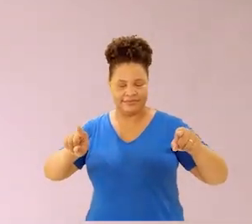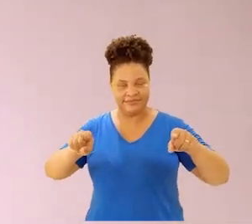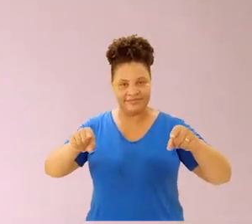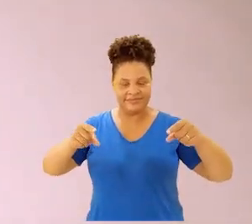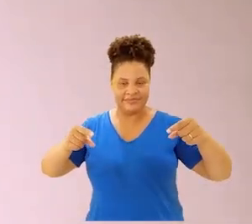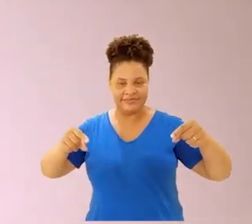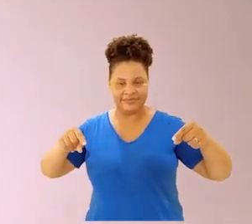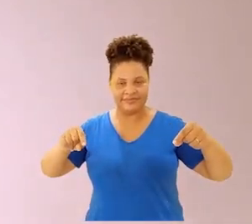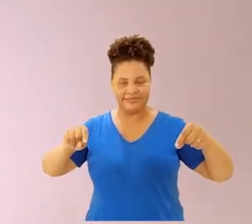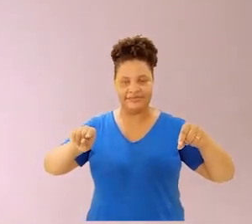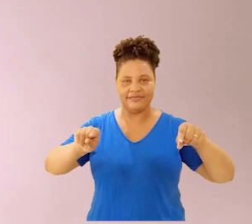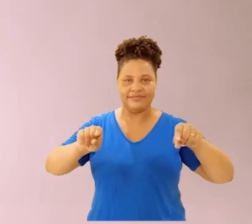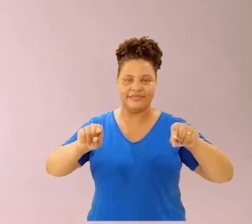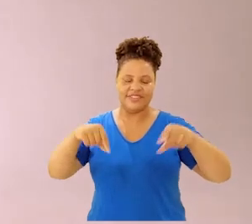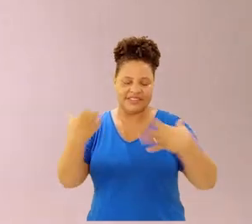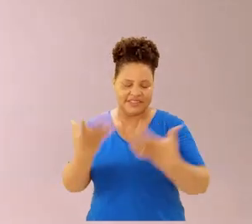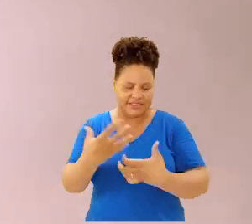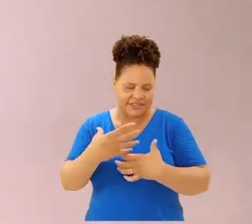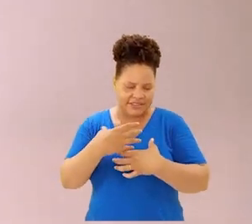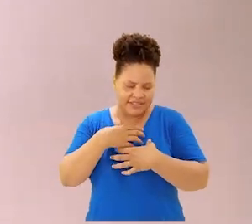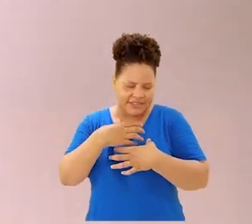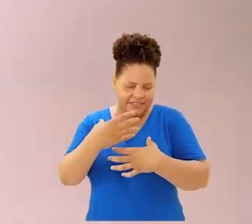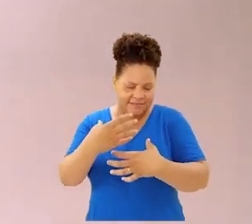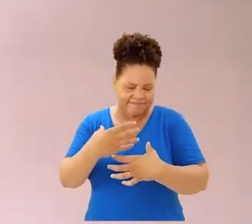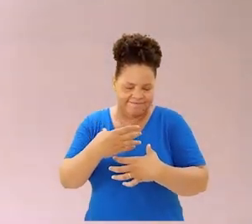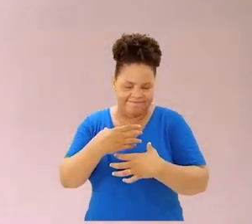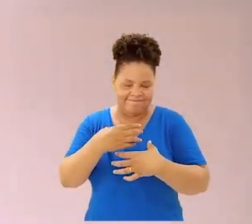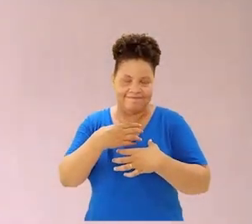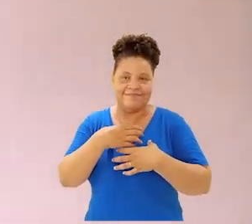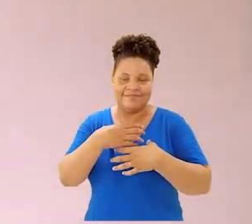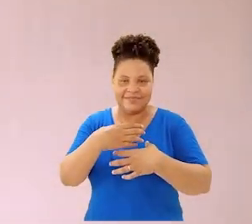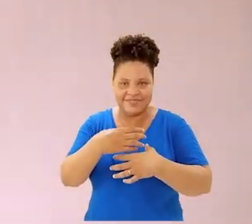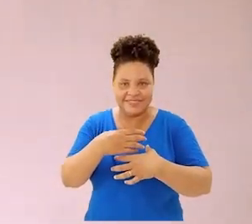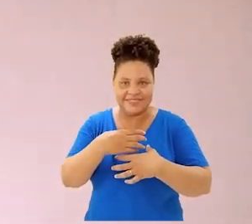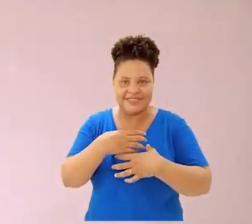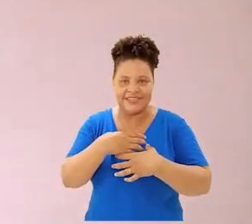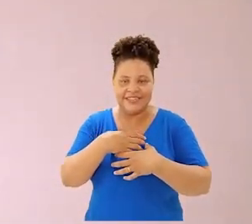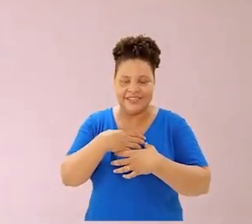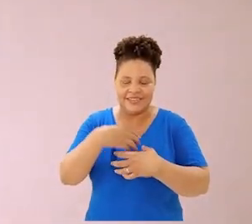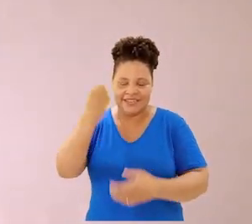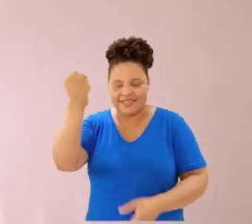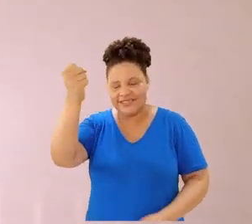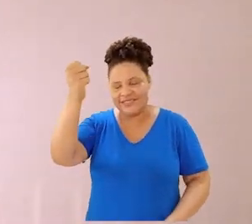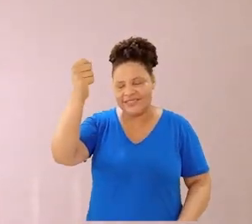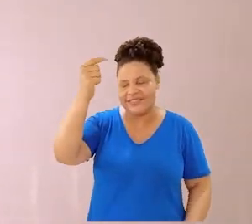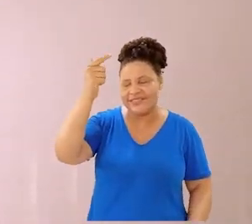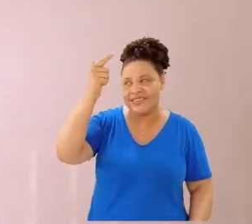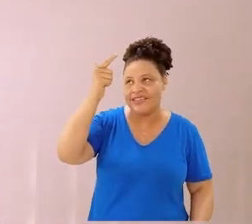Ainda sinto acendes no Palácio do